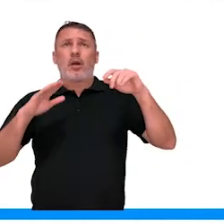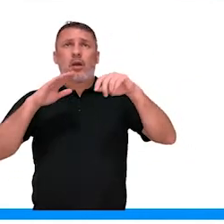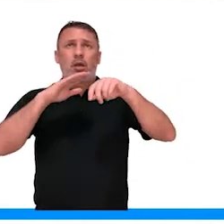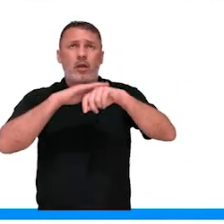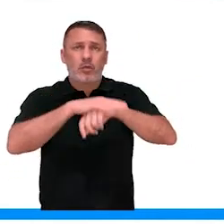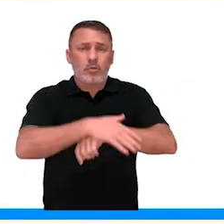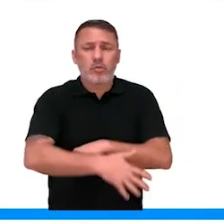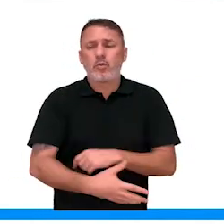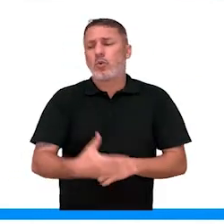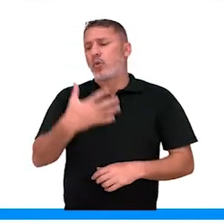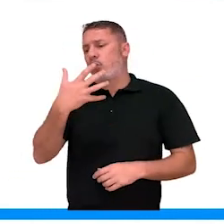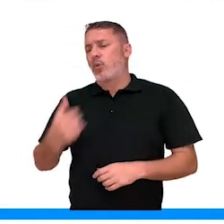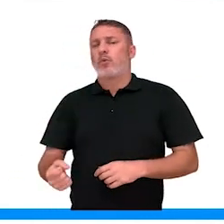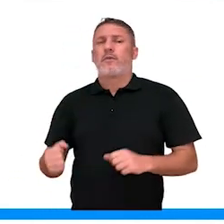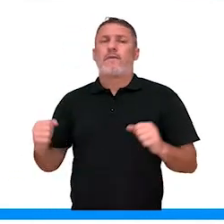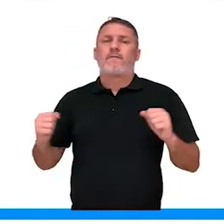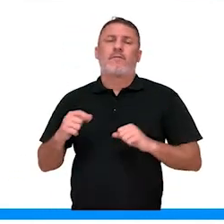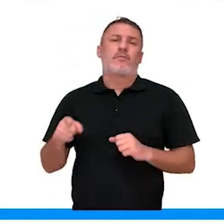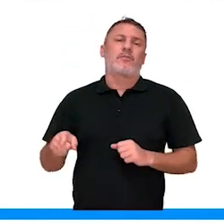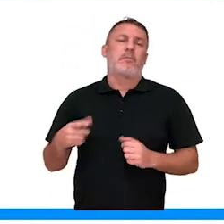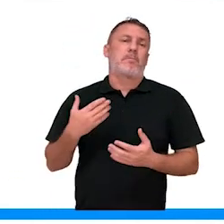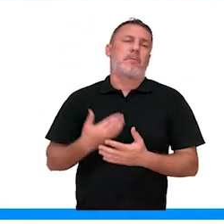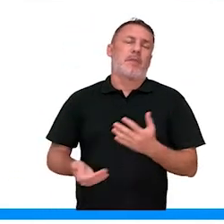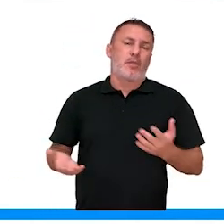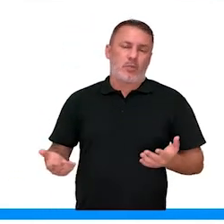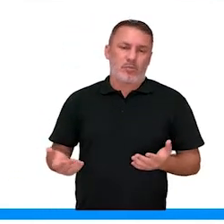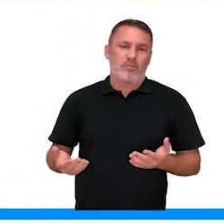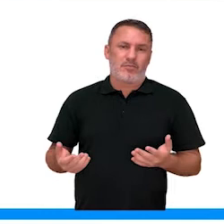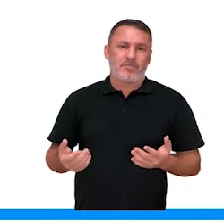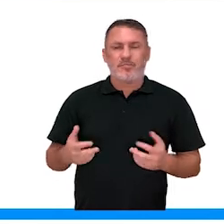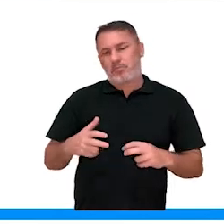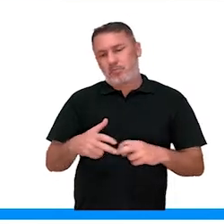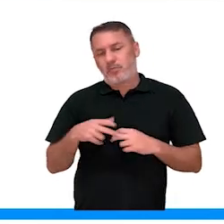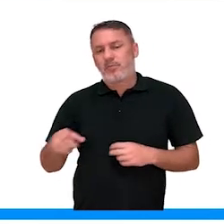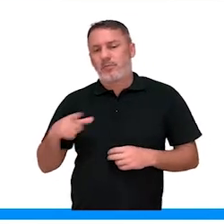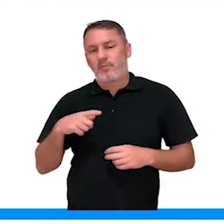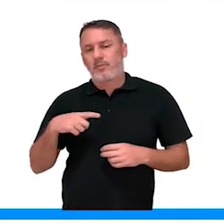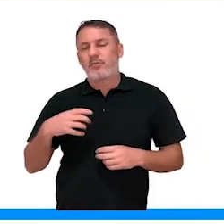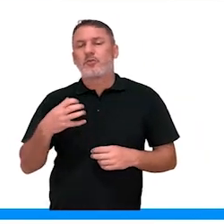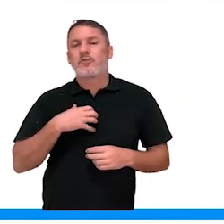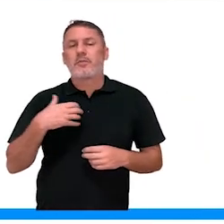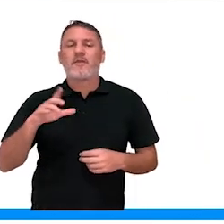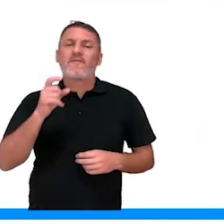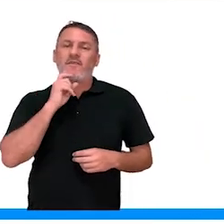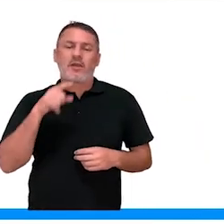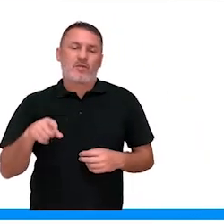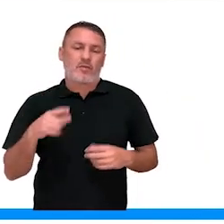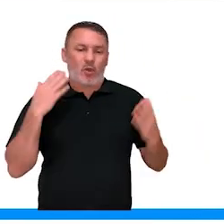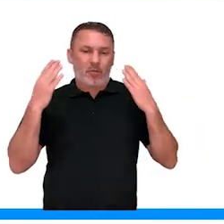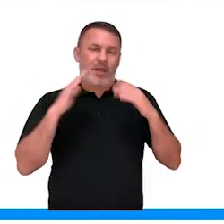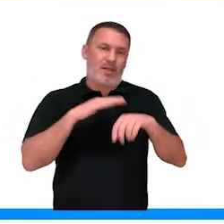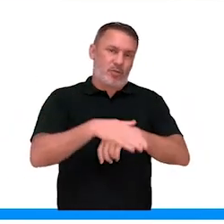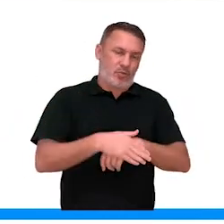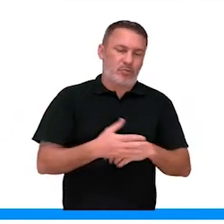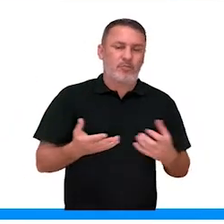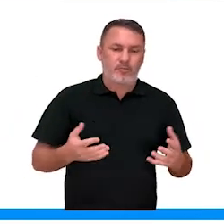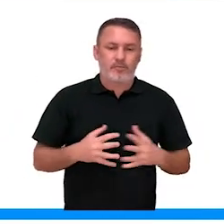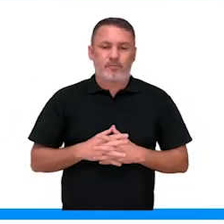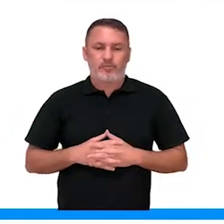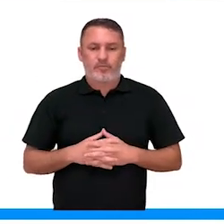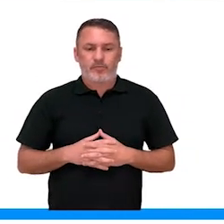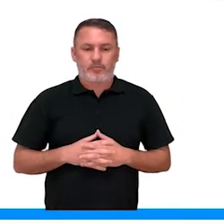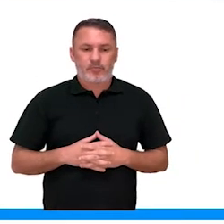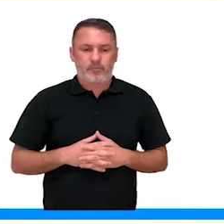esse calor, ela também já dissipou, ela já perdeu. Então, por isso que ela tem esse aspecto mais frio quando a gente vai durante a